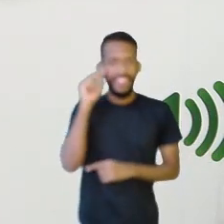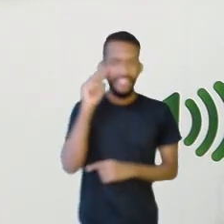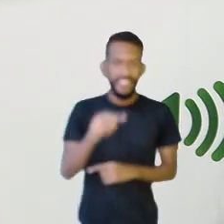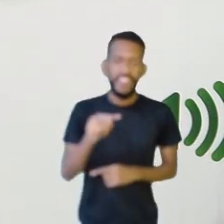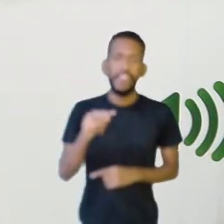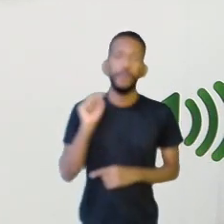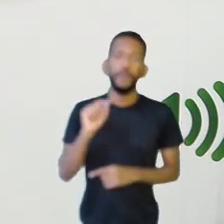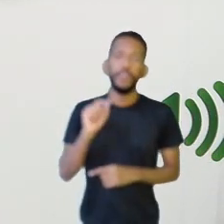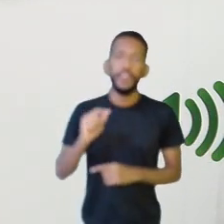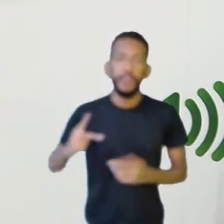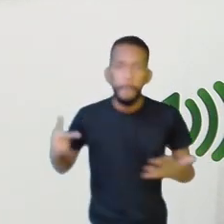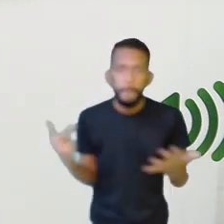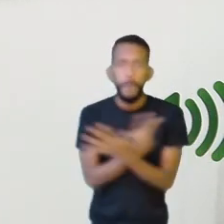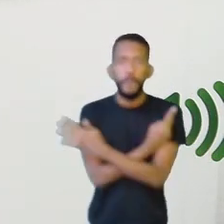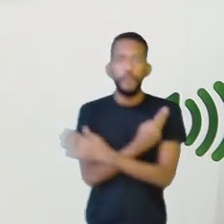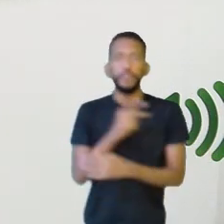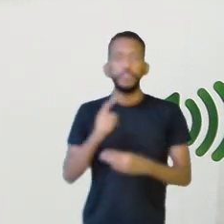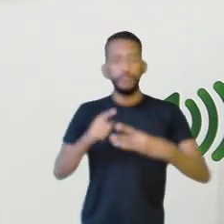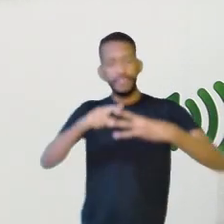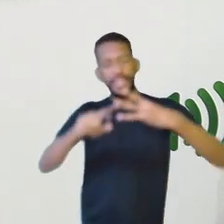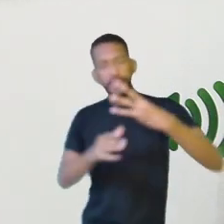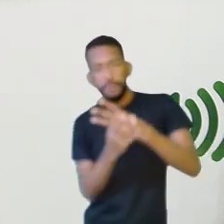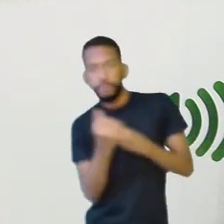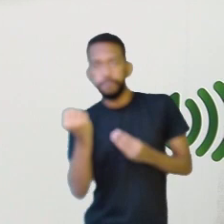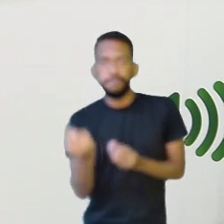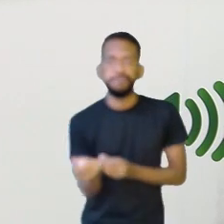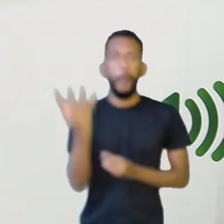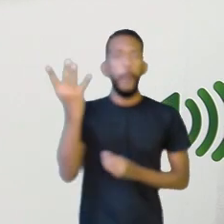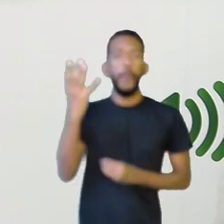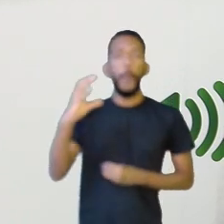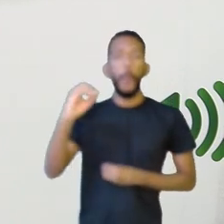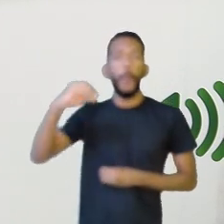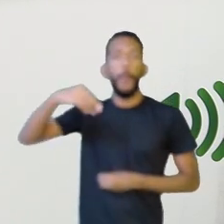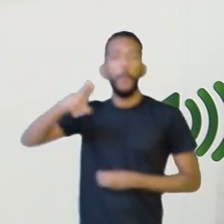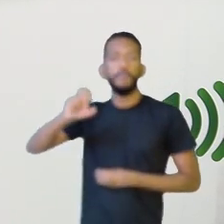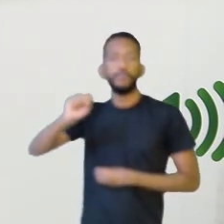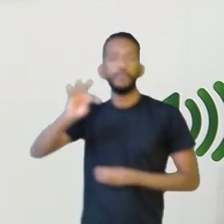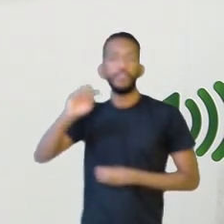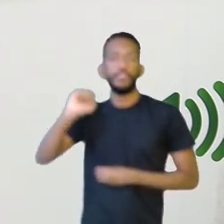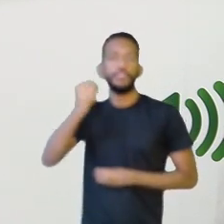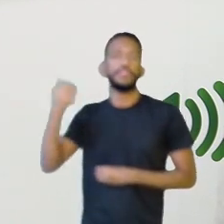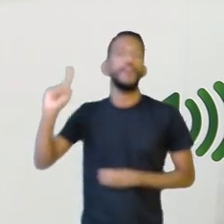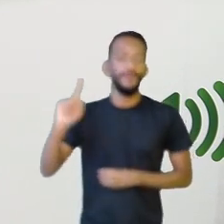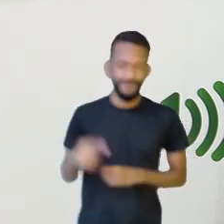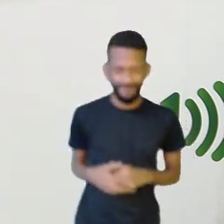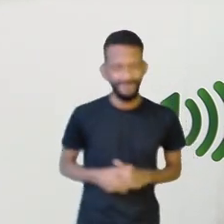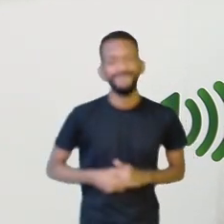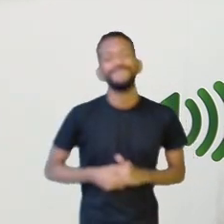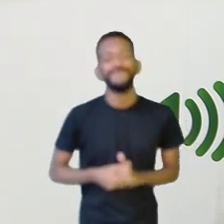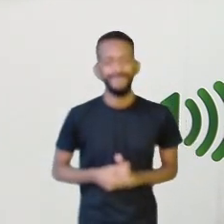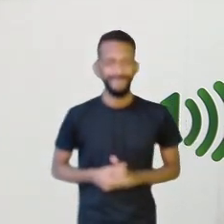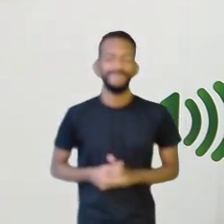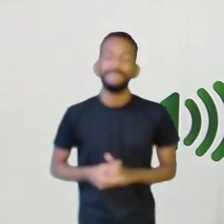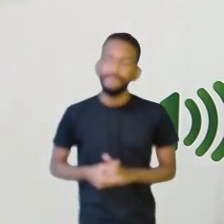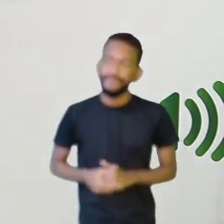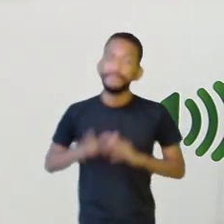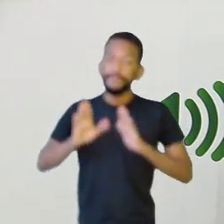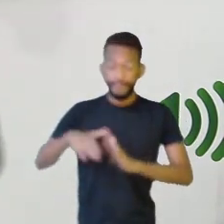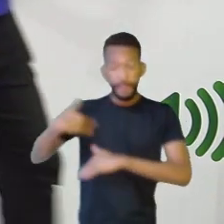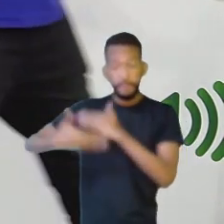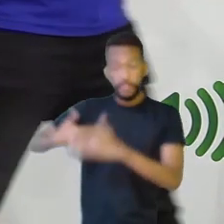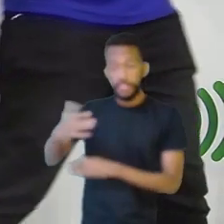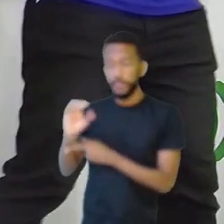processo acontecendo, que é o processo de combustão. Pois é. Então, para que esse processo